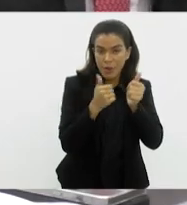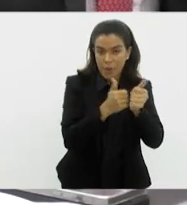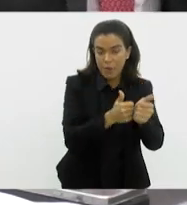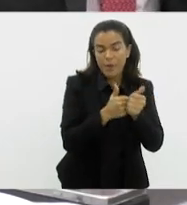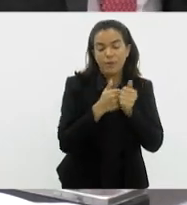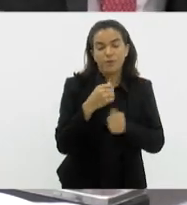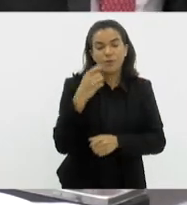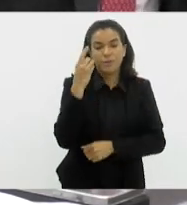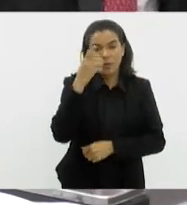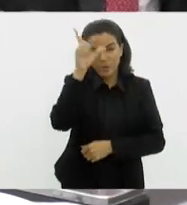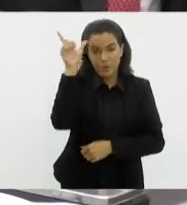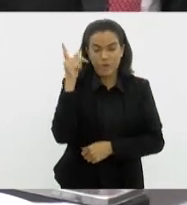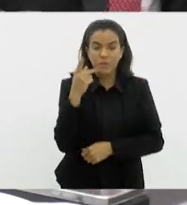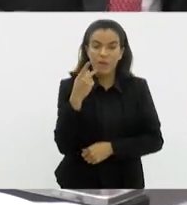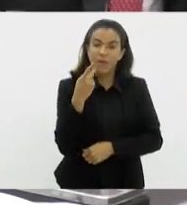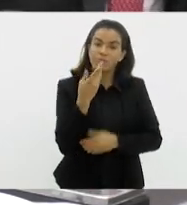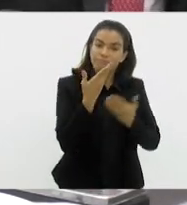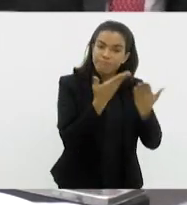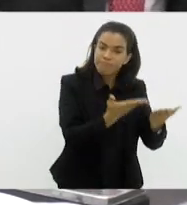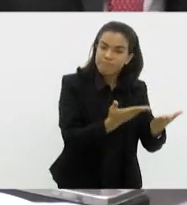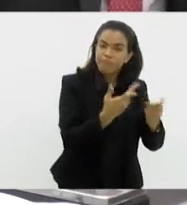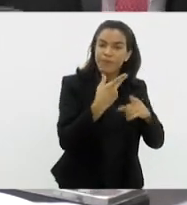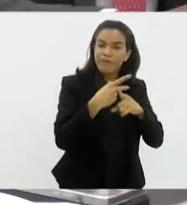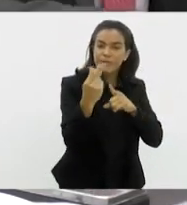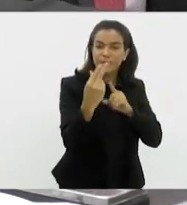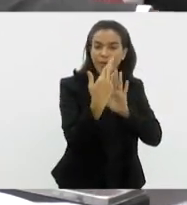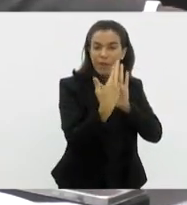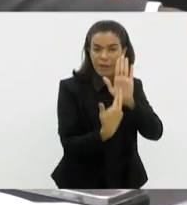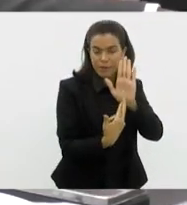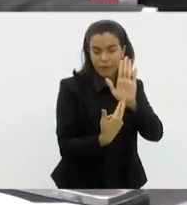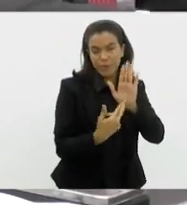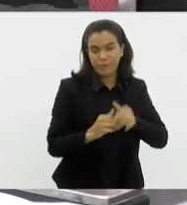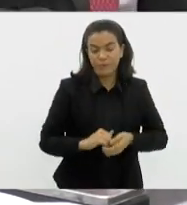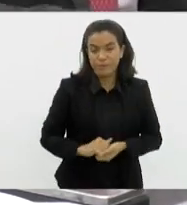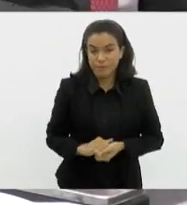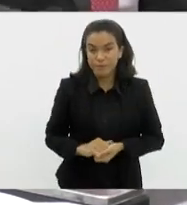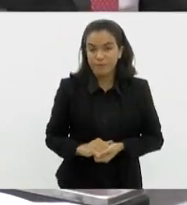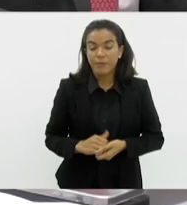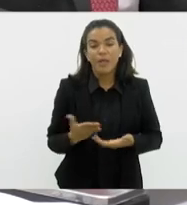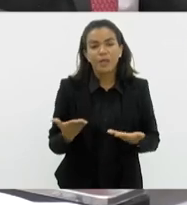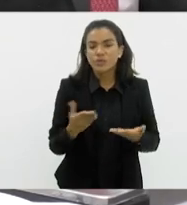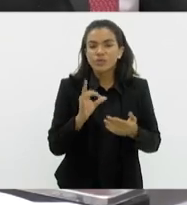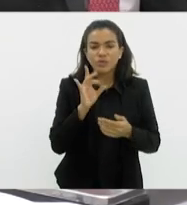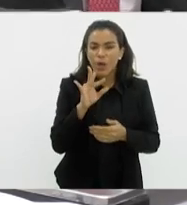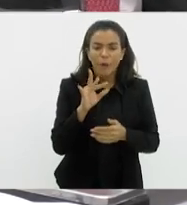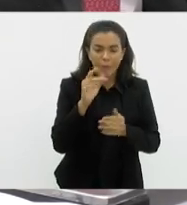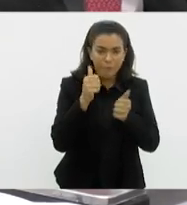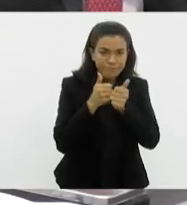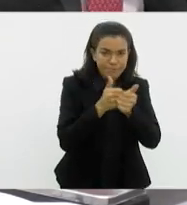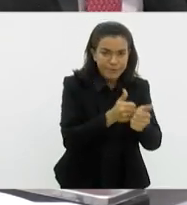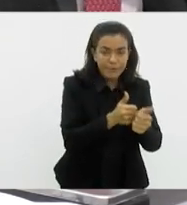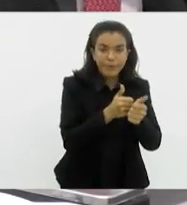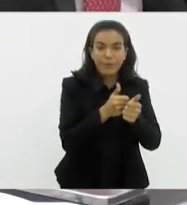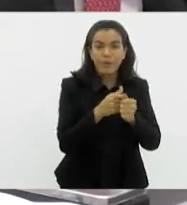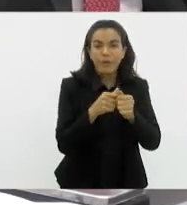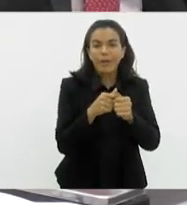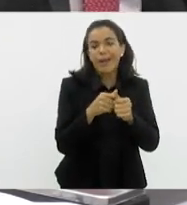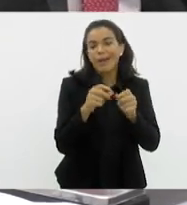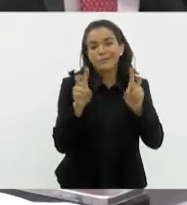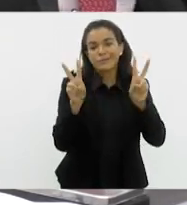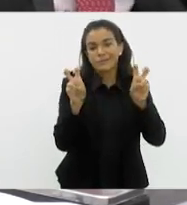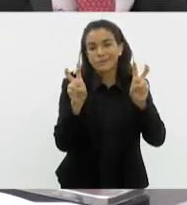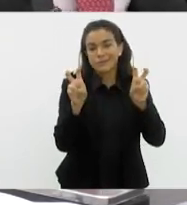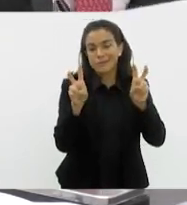declaro relator do vencido. Só para fazer um adendo aqui, a questão de procedimento, essa questão de